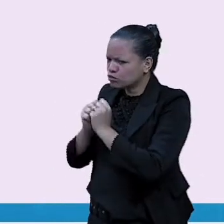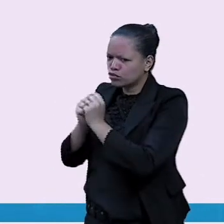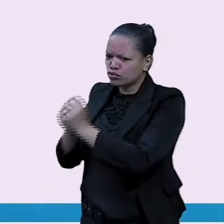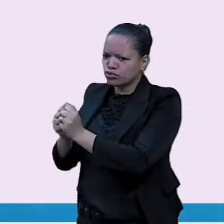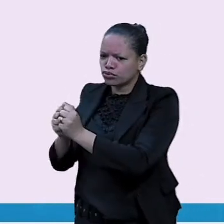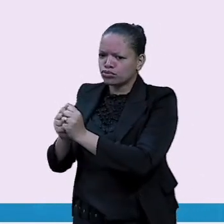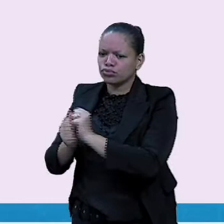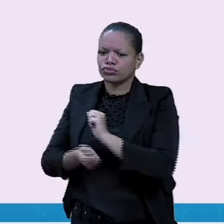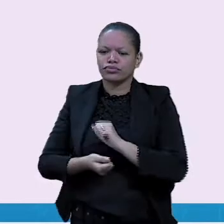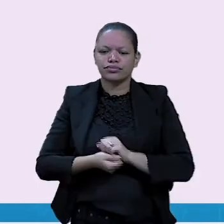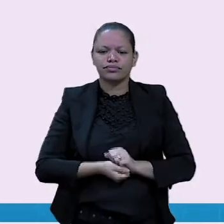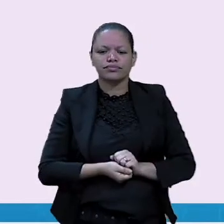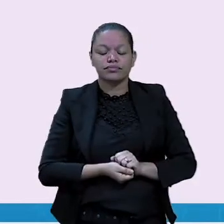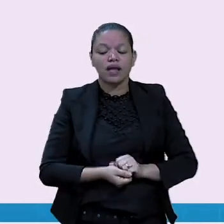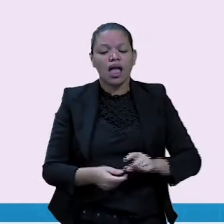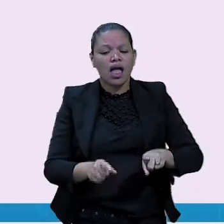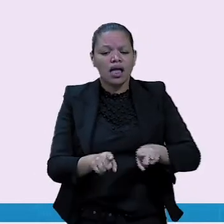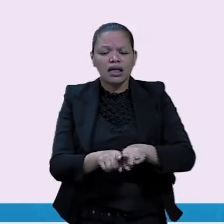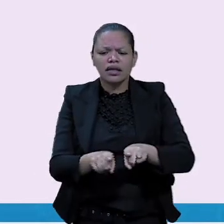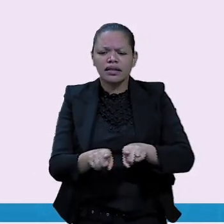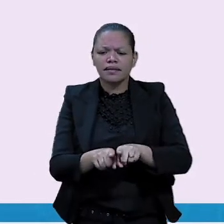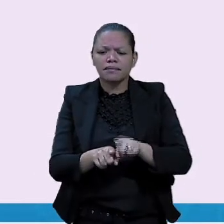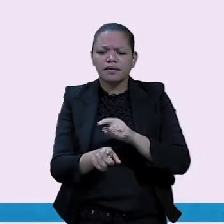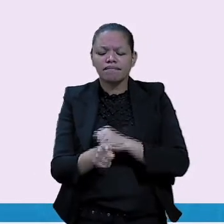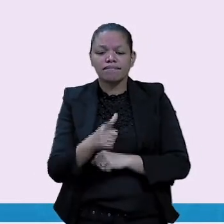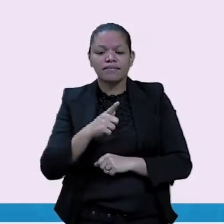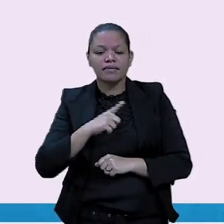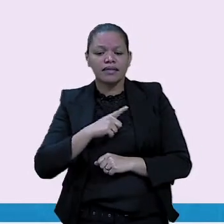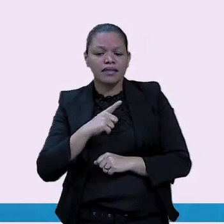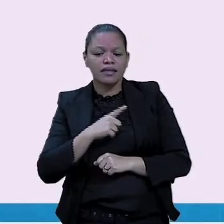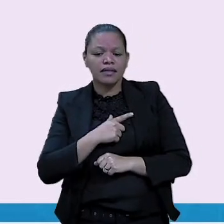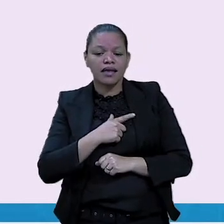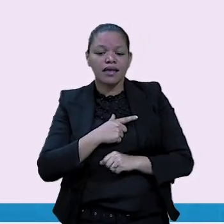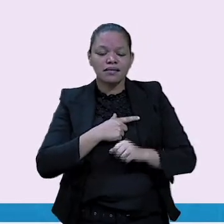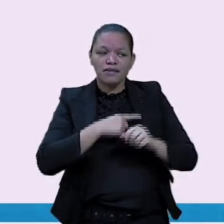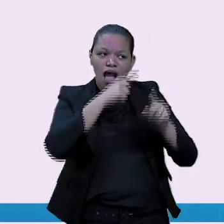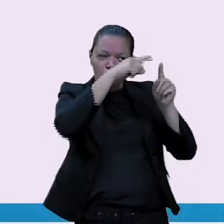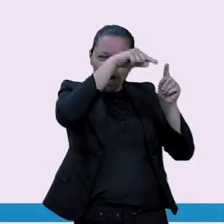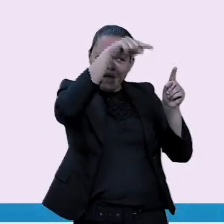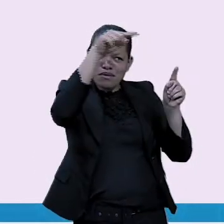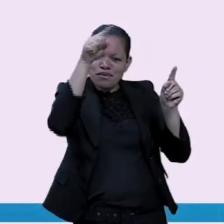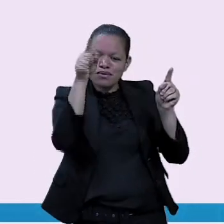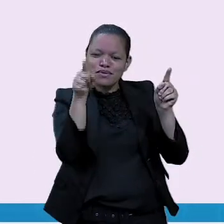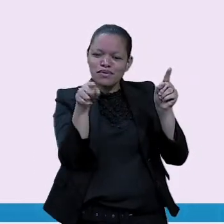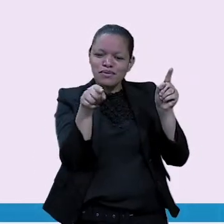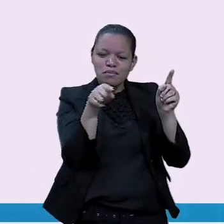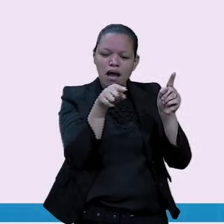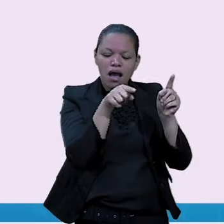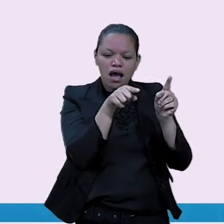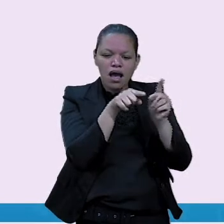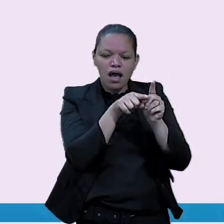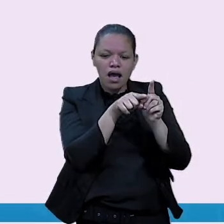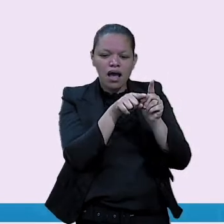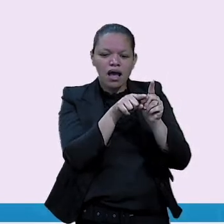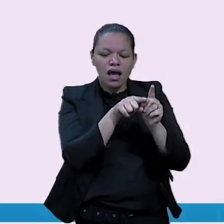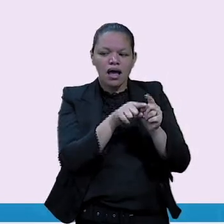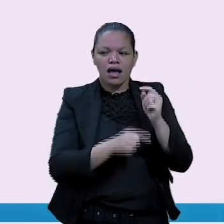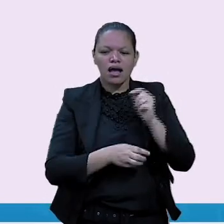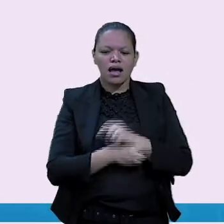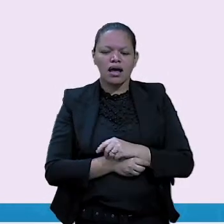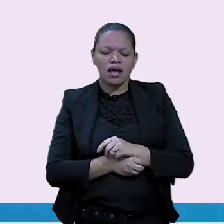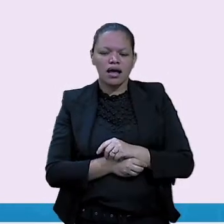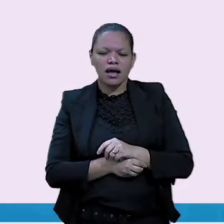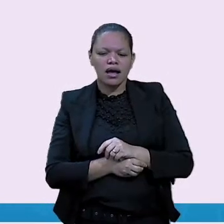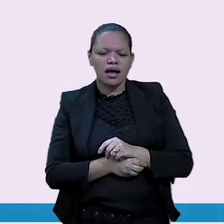por último que eu trouxe para vocês é o balão do cochicho. Veja que ele é todo, ó,